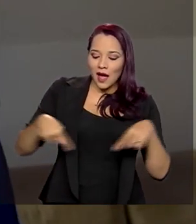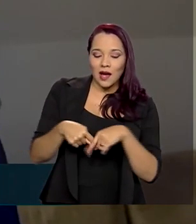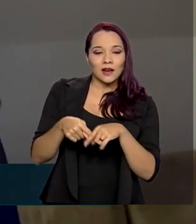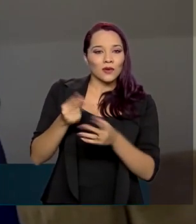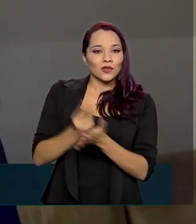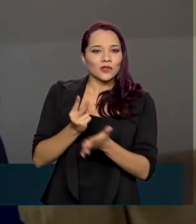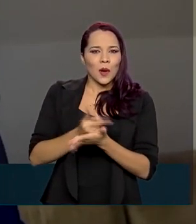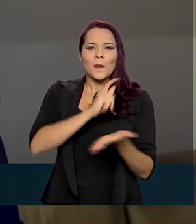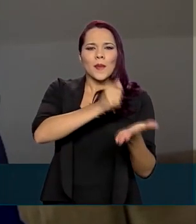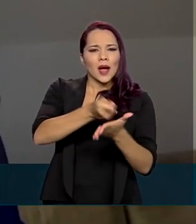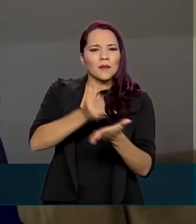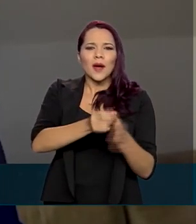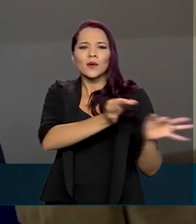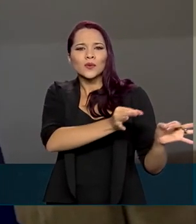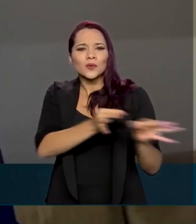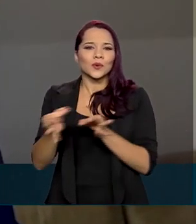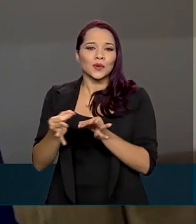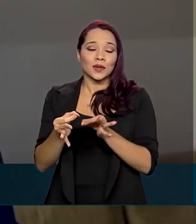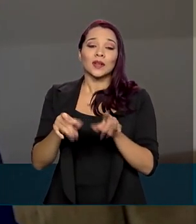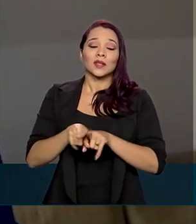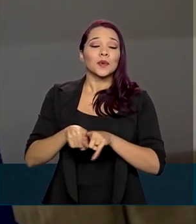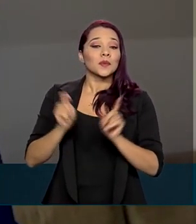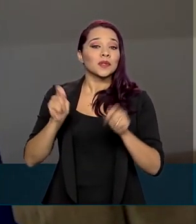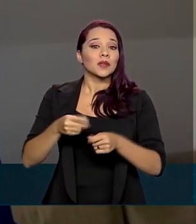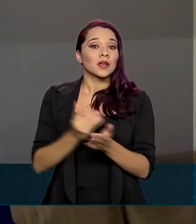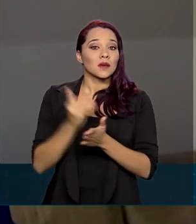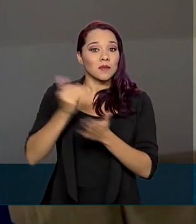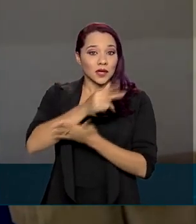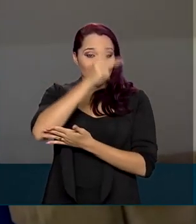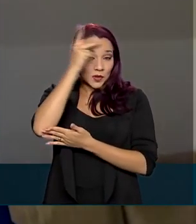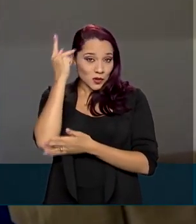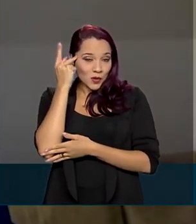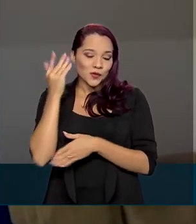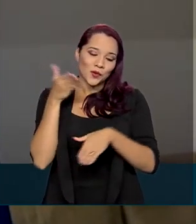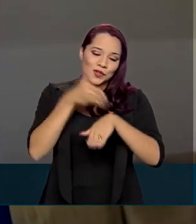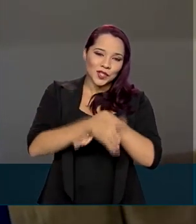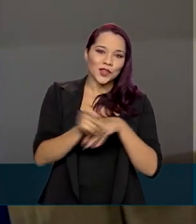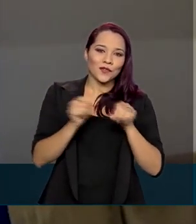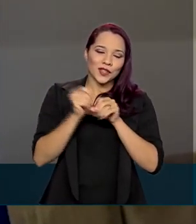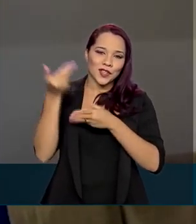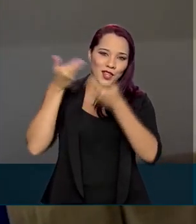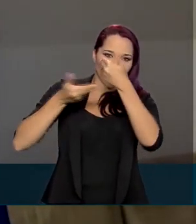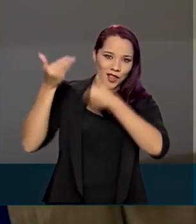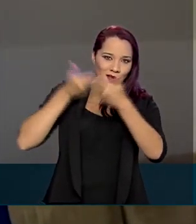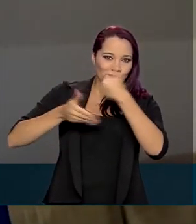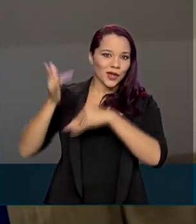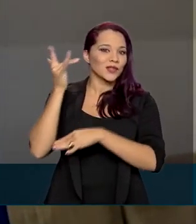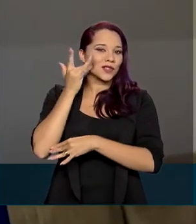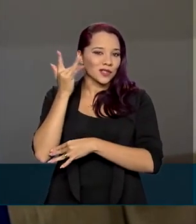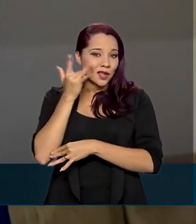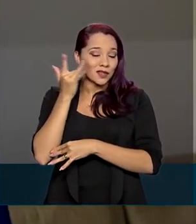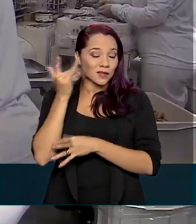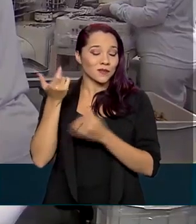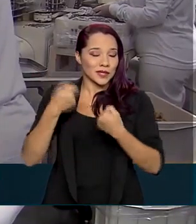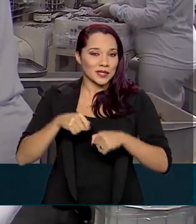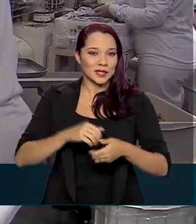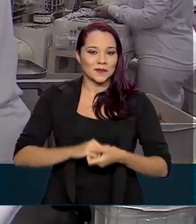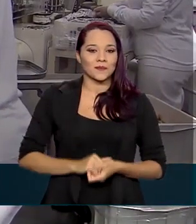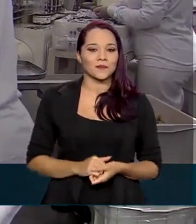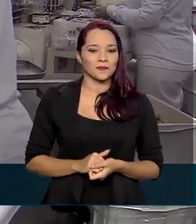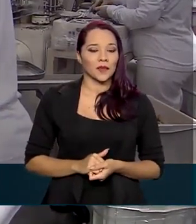as contas em dia e ainda possibilitar que mais pacientes consigam realizar os tratamentos odontológicos necessários.